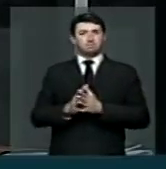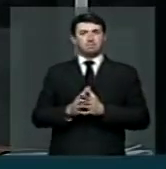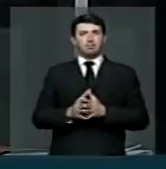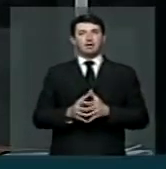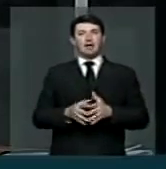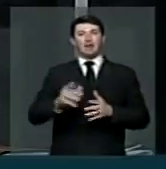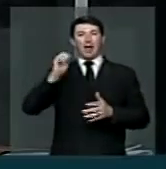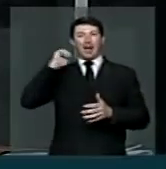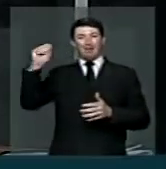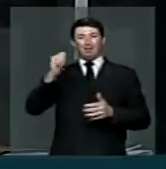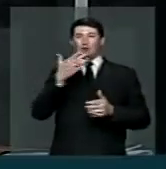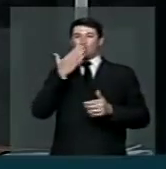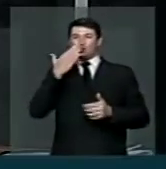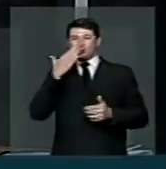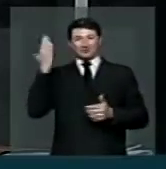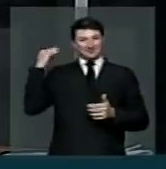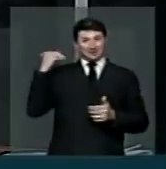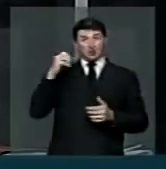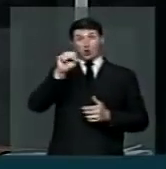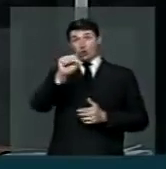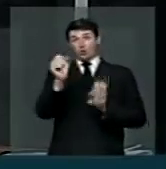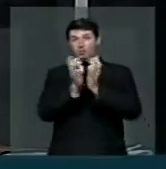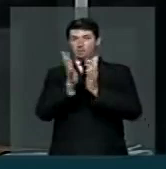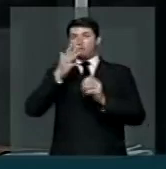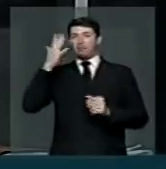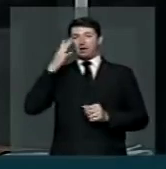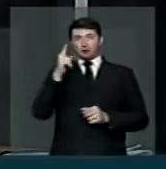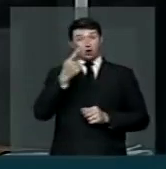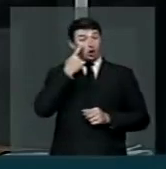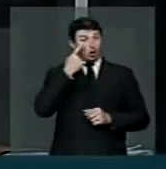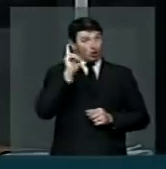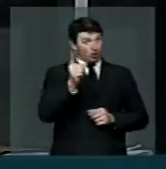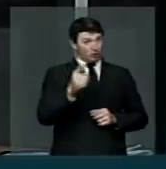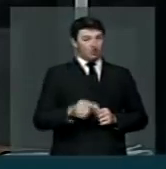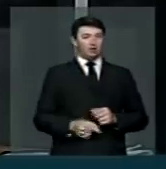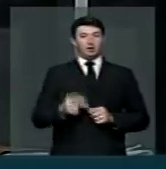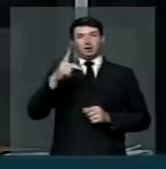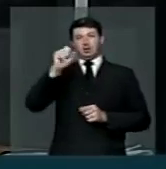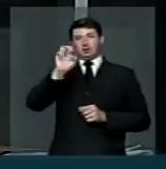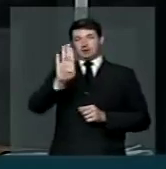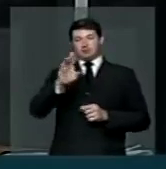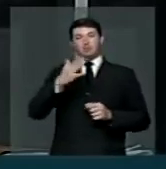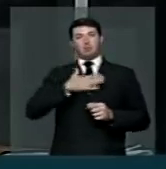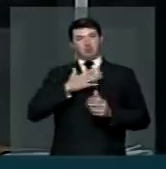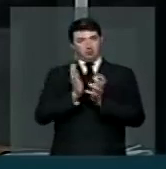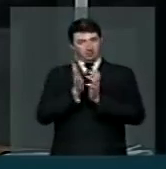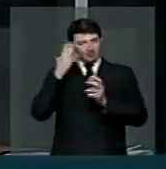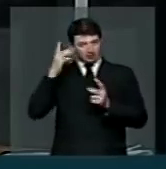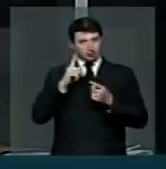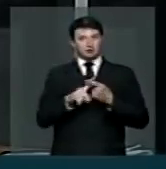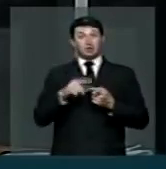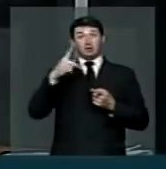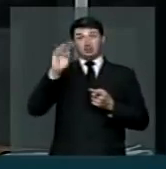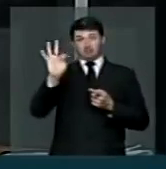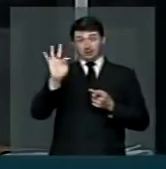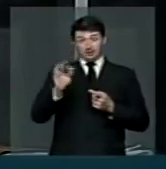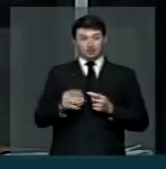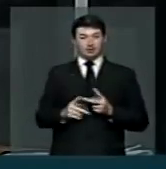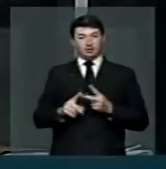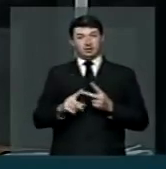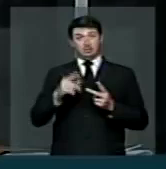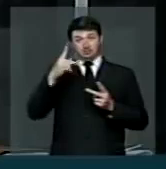Abril Indígena, 8 partidos, olhem bem, o PSB, o meu partido, o PT,